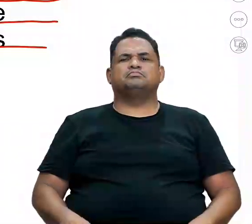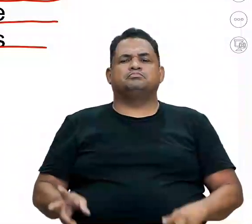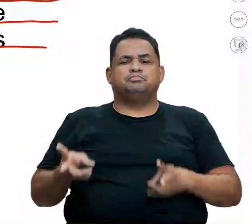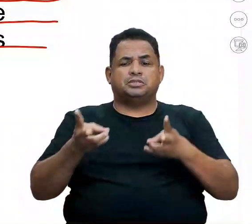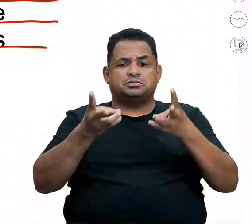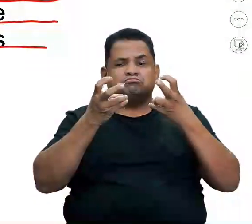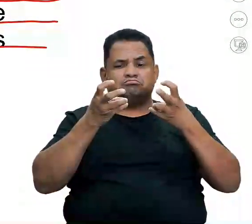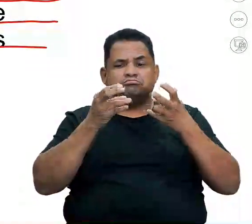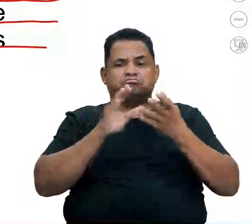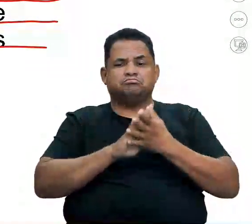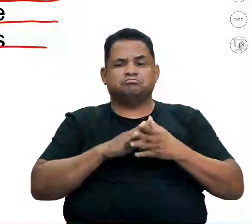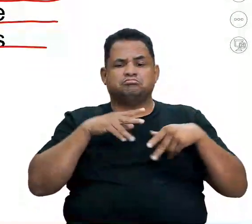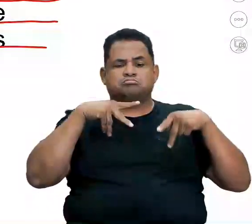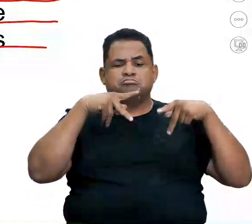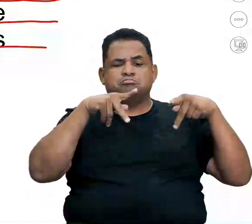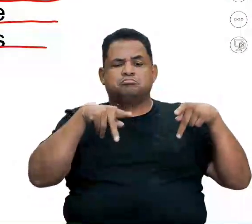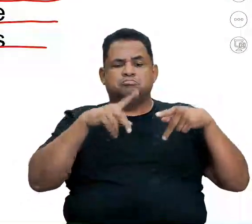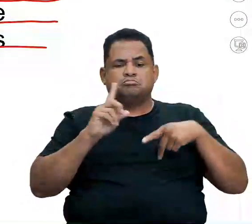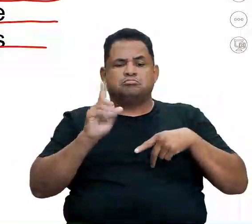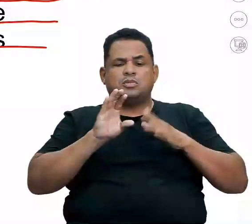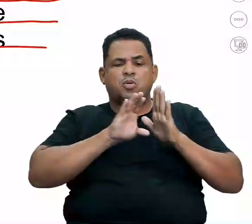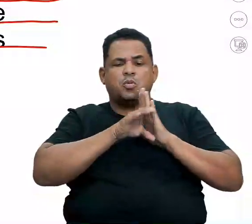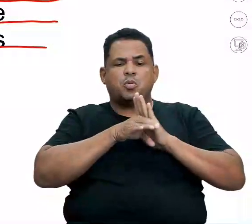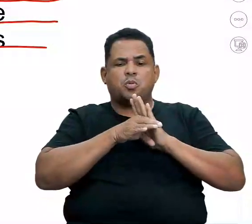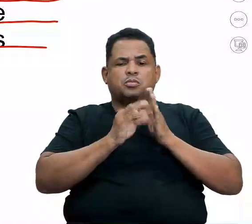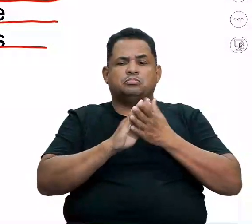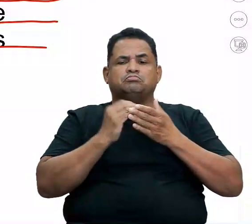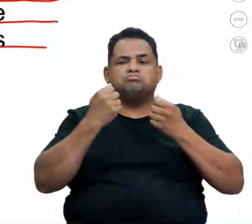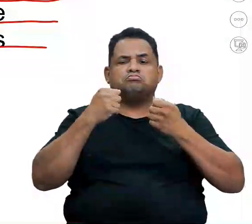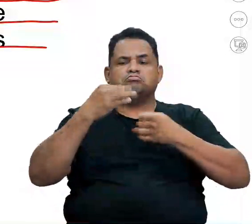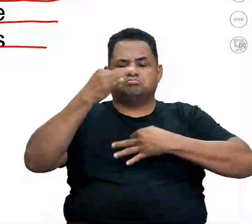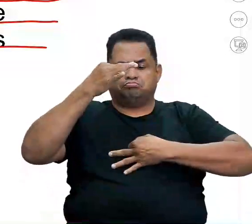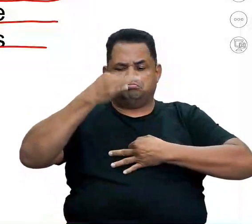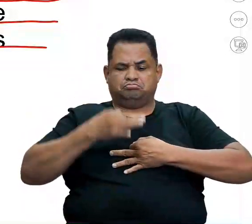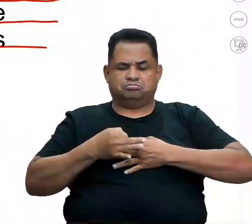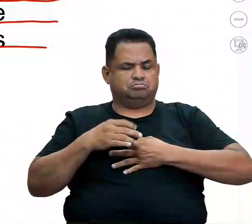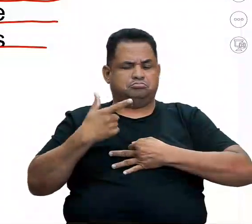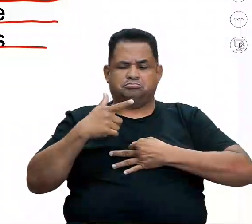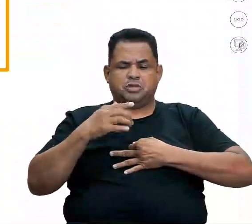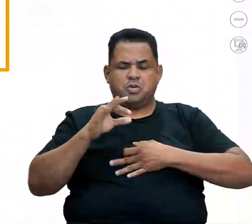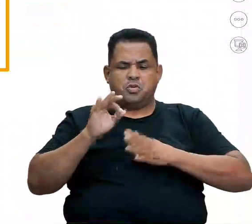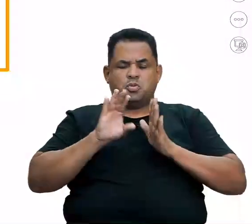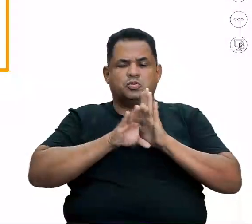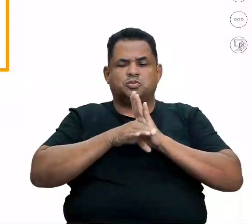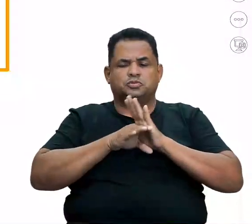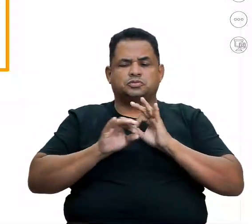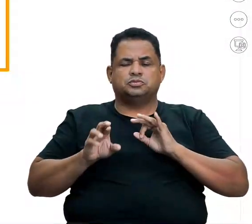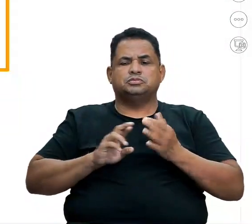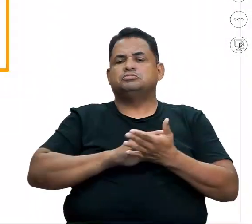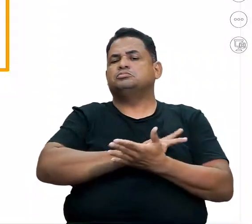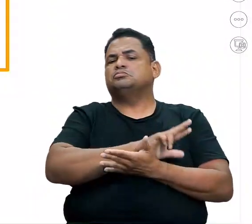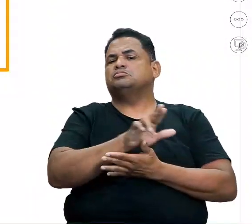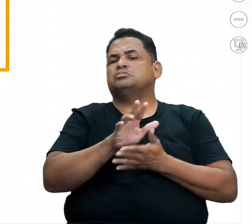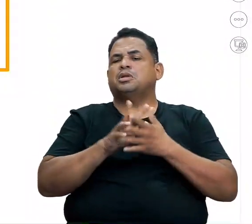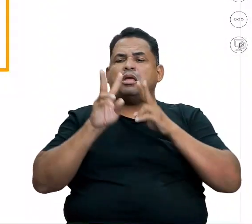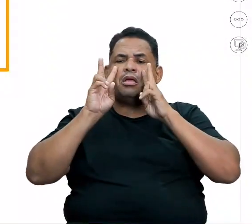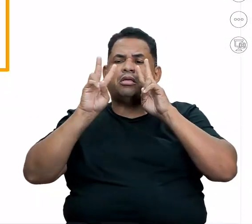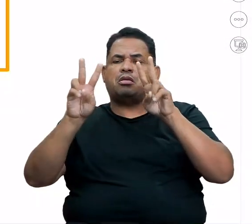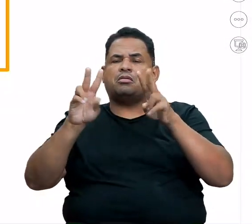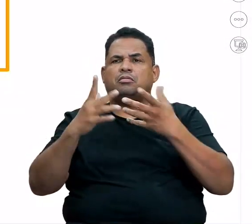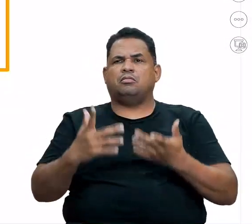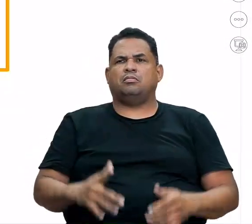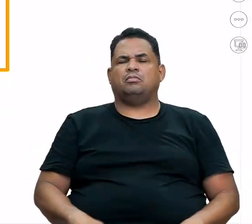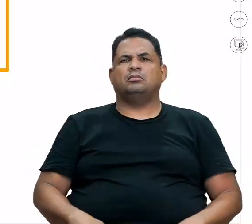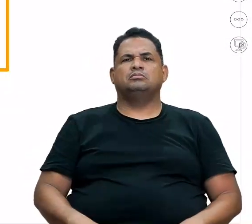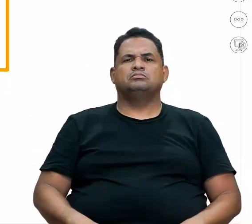a civilização não é um conceito que pode ser definido em várias sociedades, porque isso dá margem, inclusive,